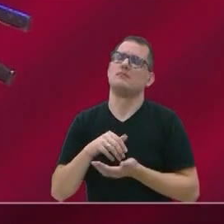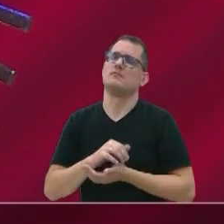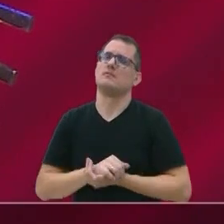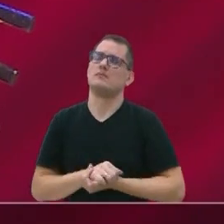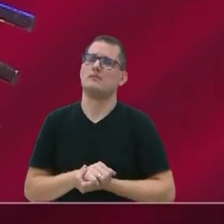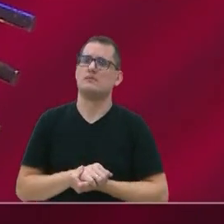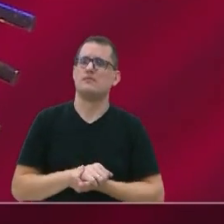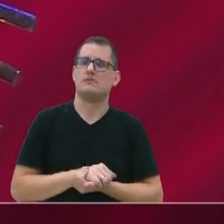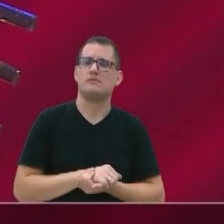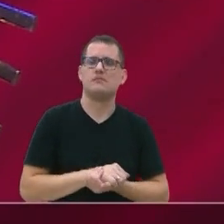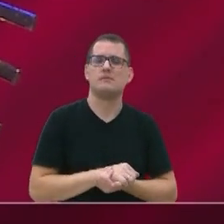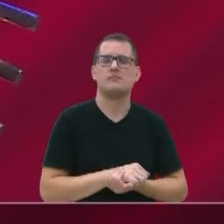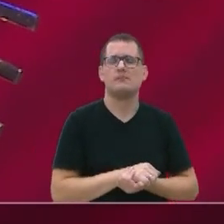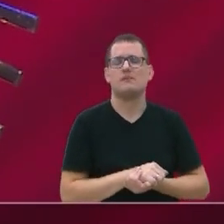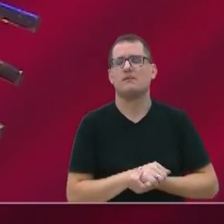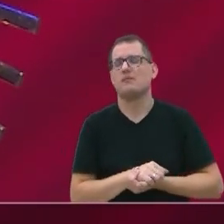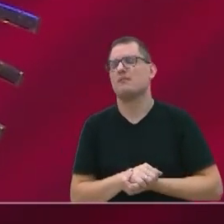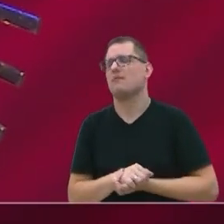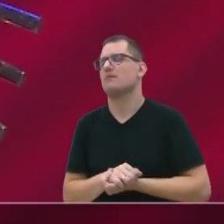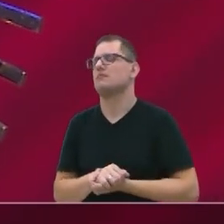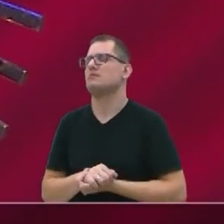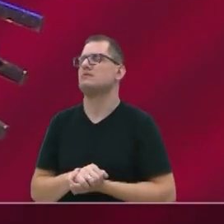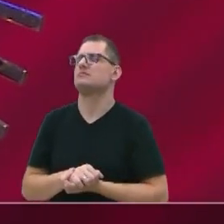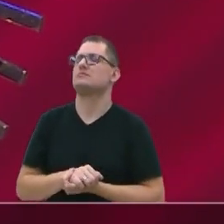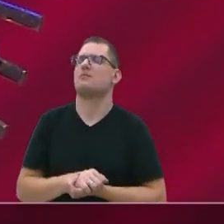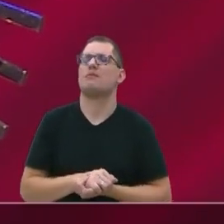Move-te em mim.